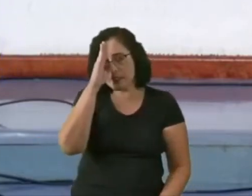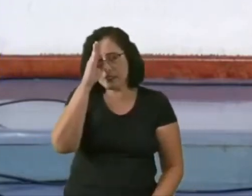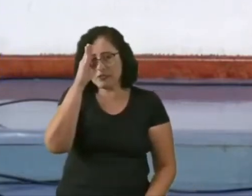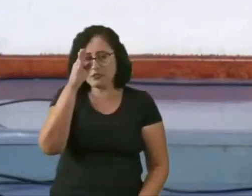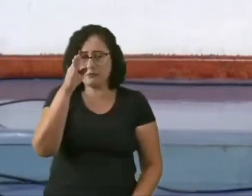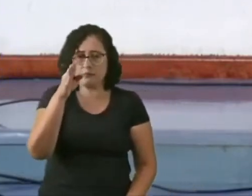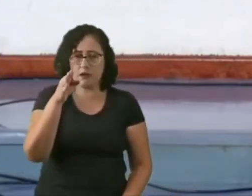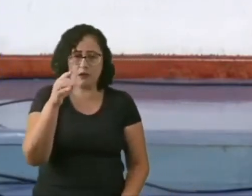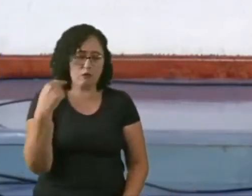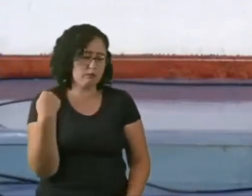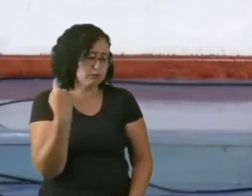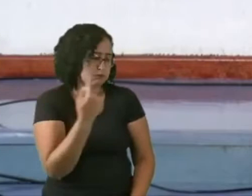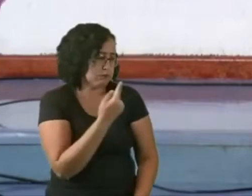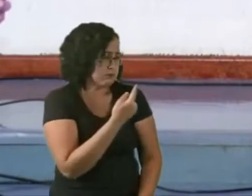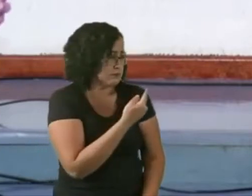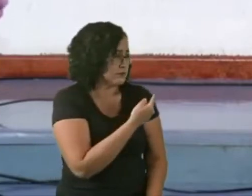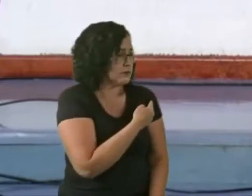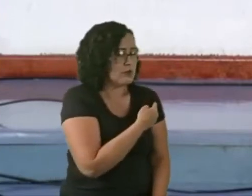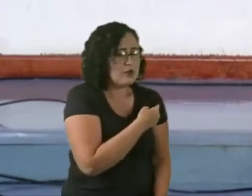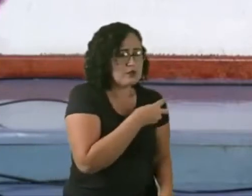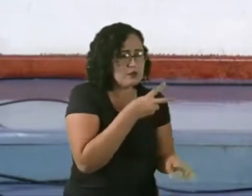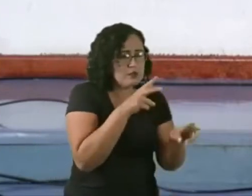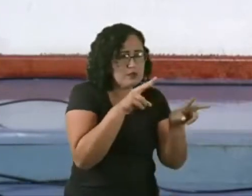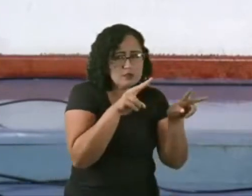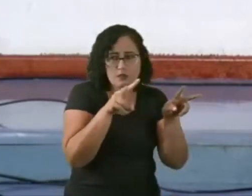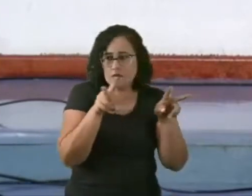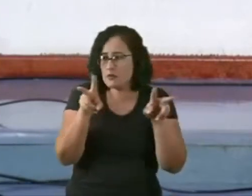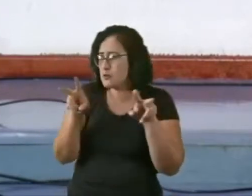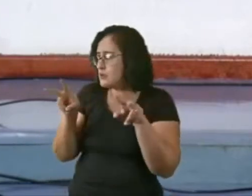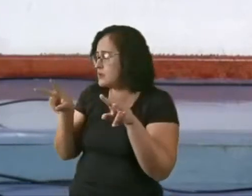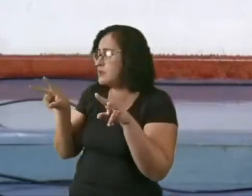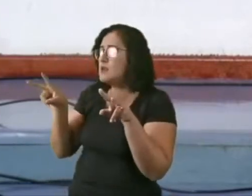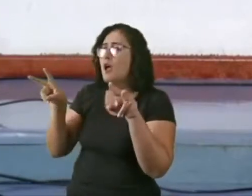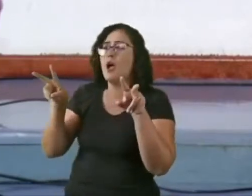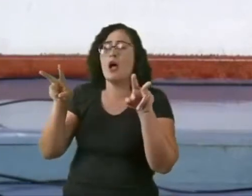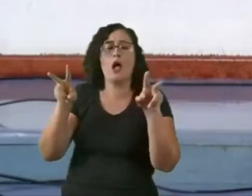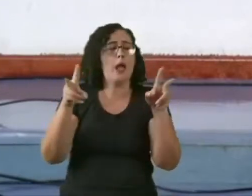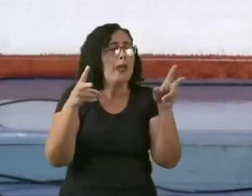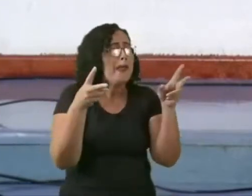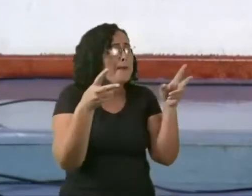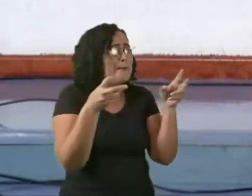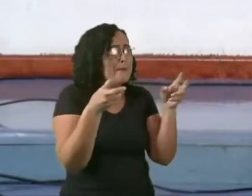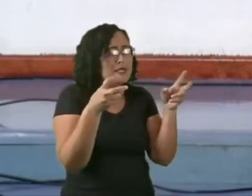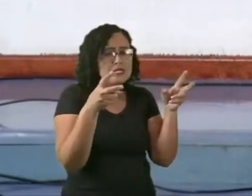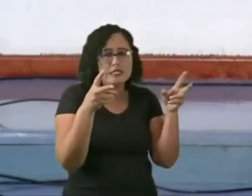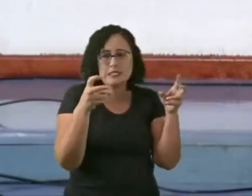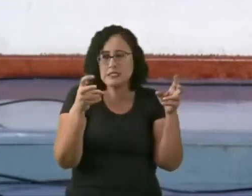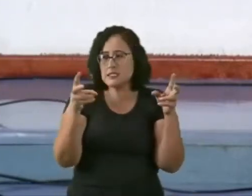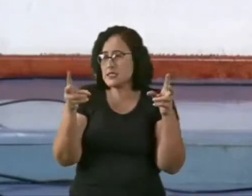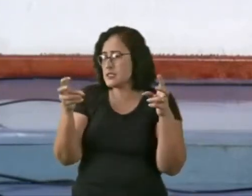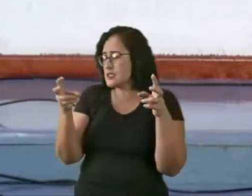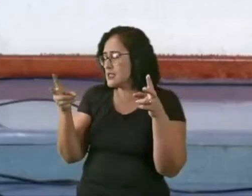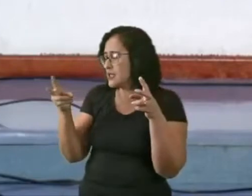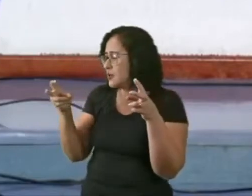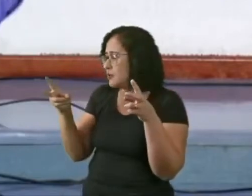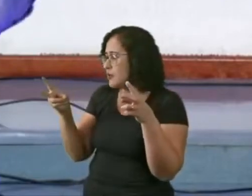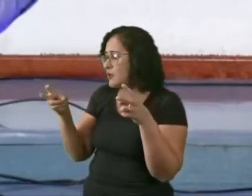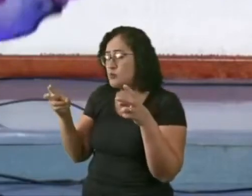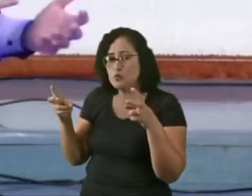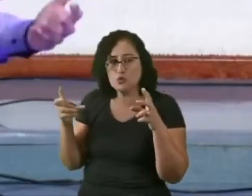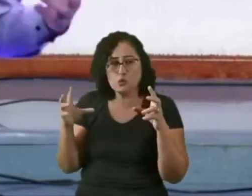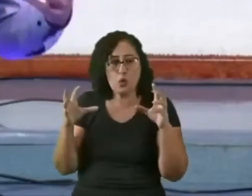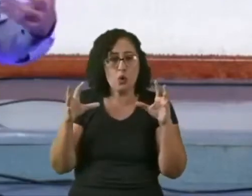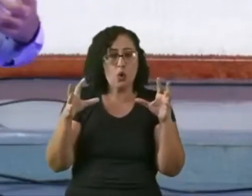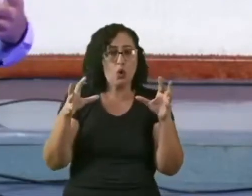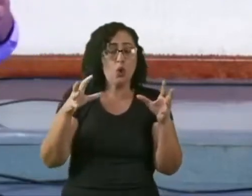uma leitura do todo, não apenas em parte. Para a gente entender o propósito de Deus nas nossas